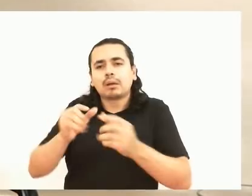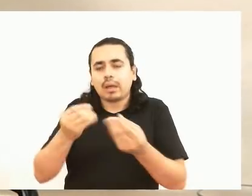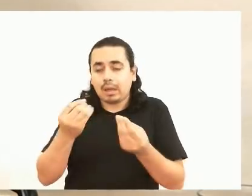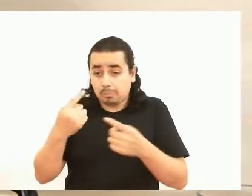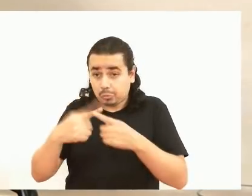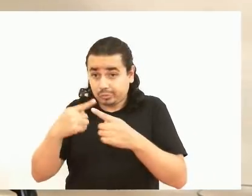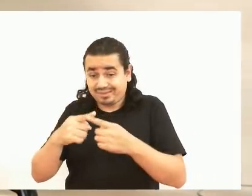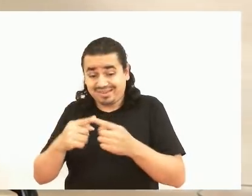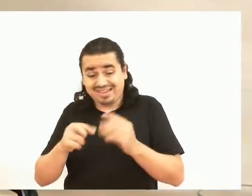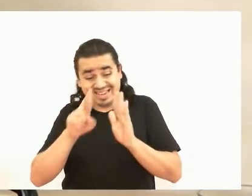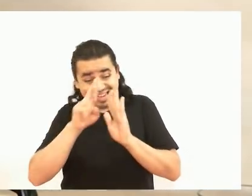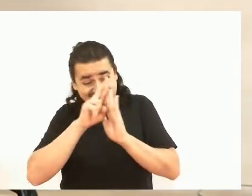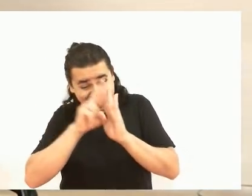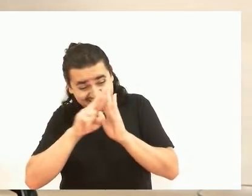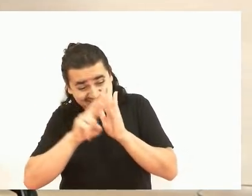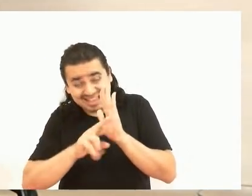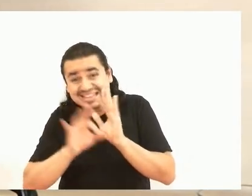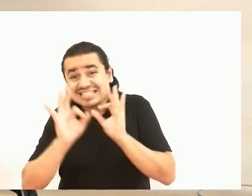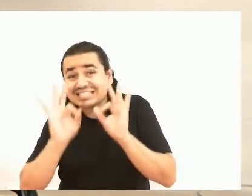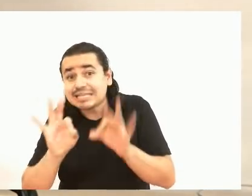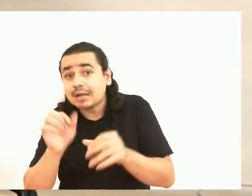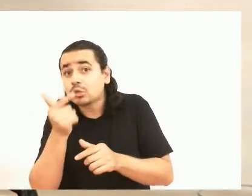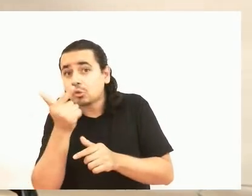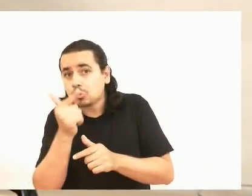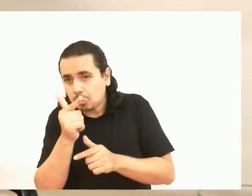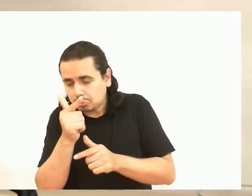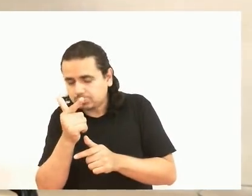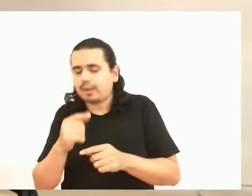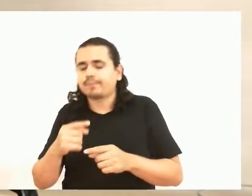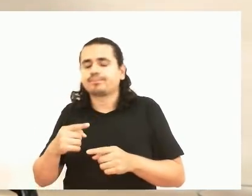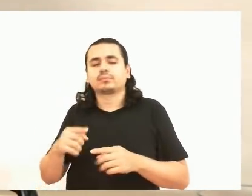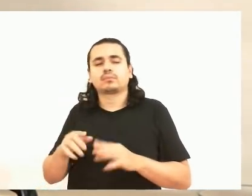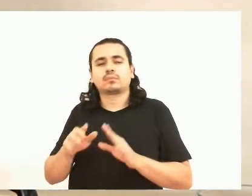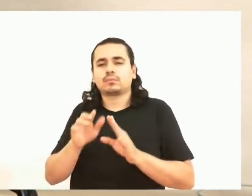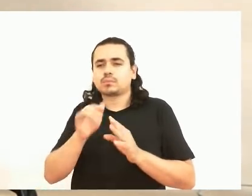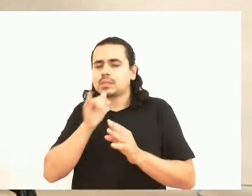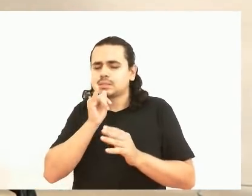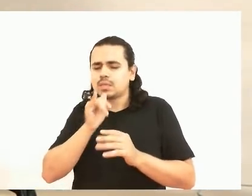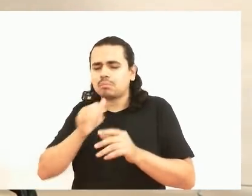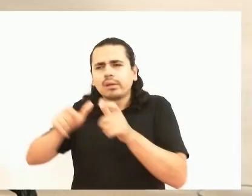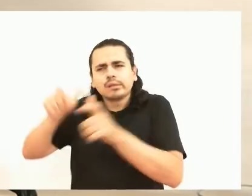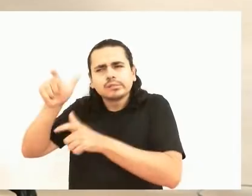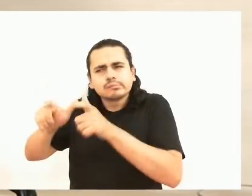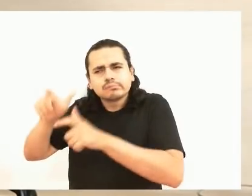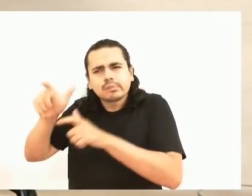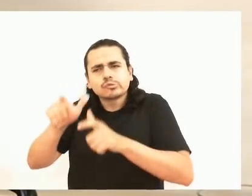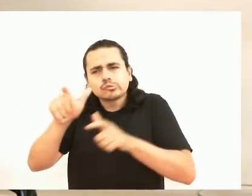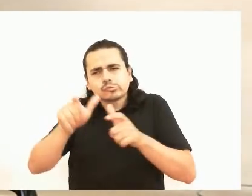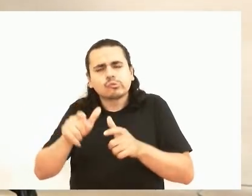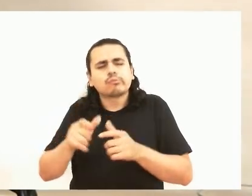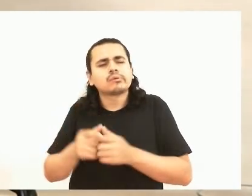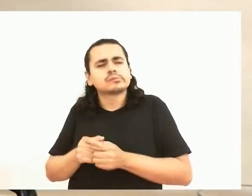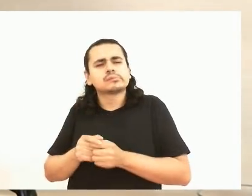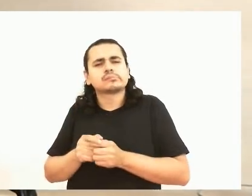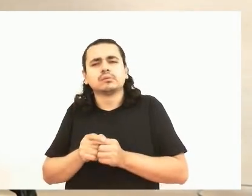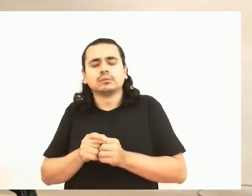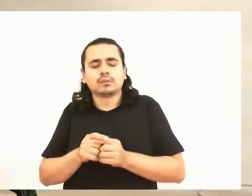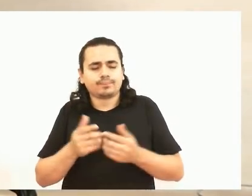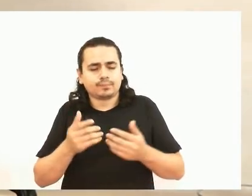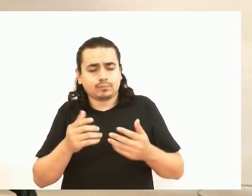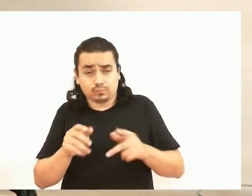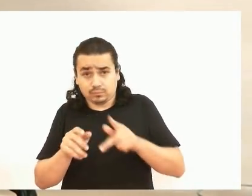muitas vezes as crianças vêm muito carinho às crianças as pessoas elas vêm muito carimbó o educador tem uma